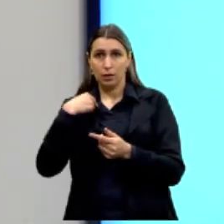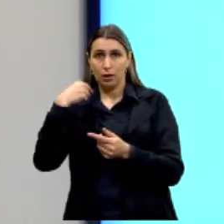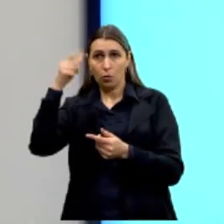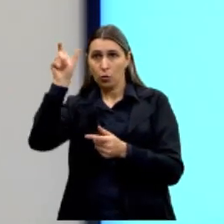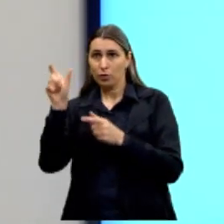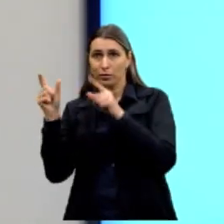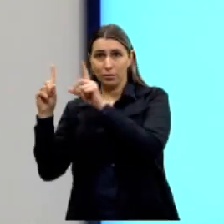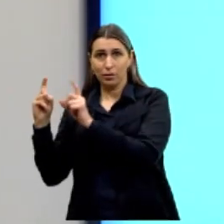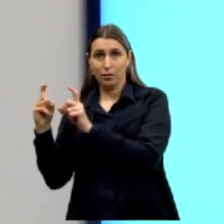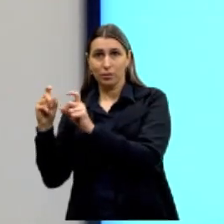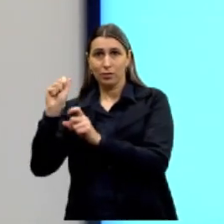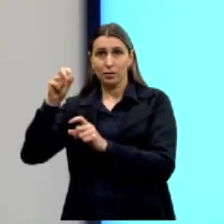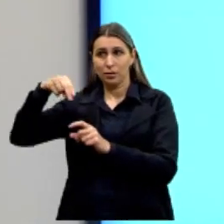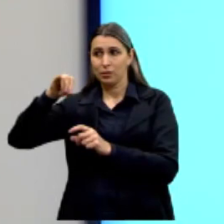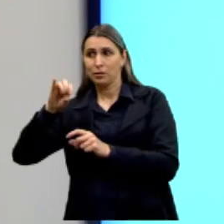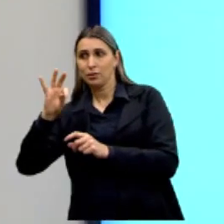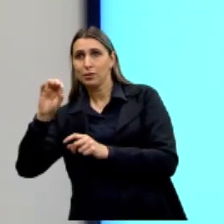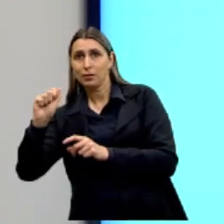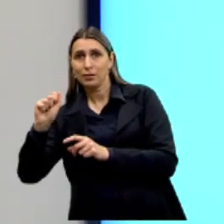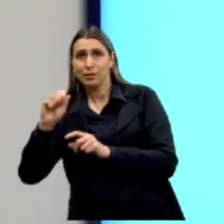linda maravilhosa Olá